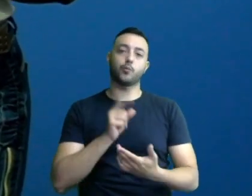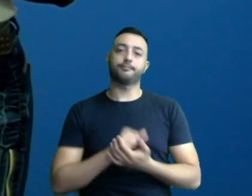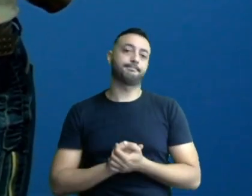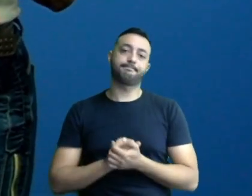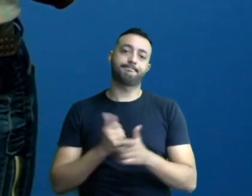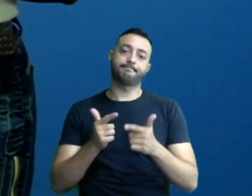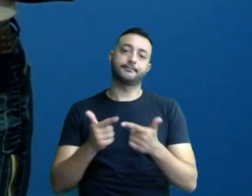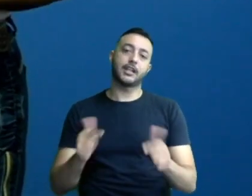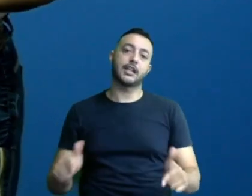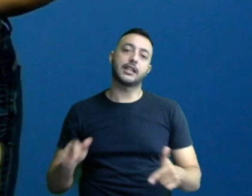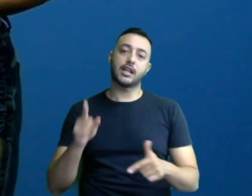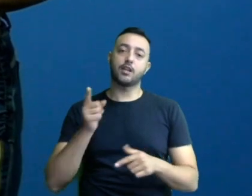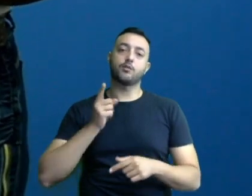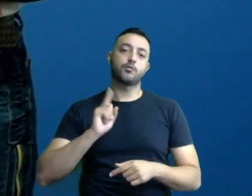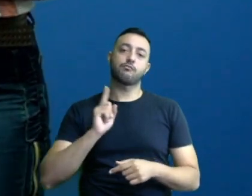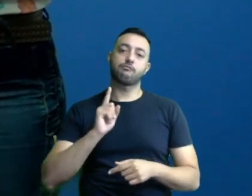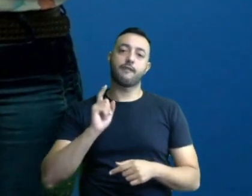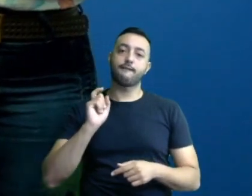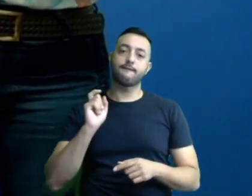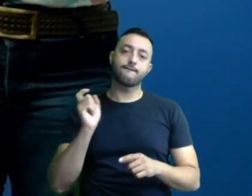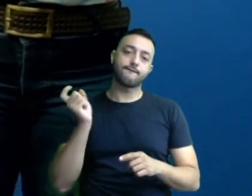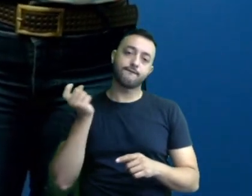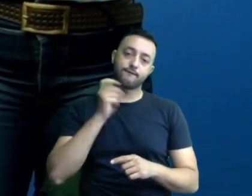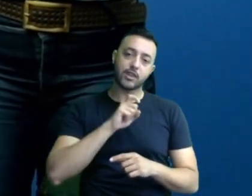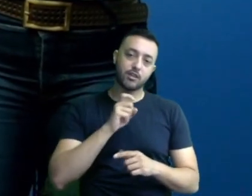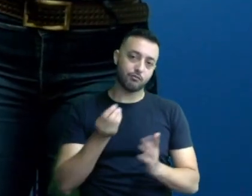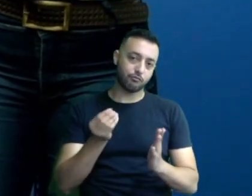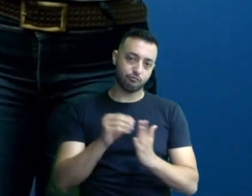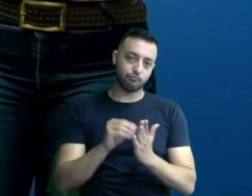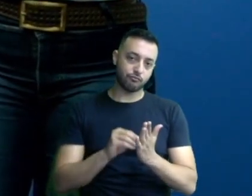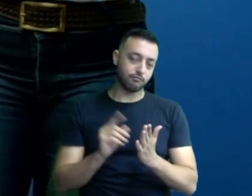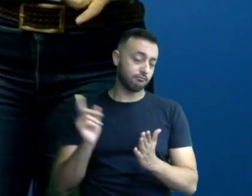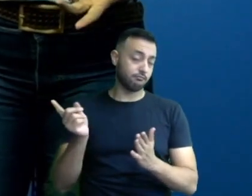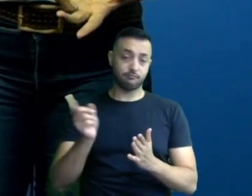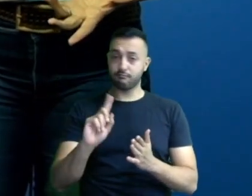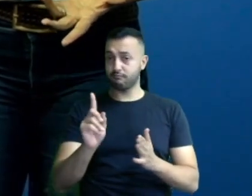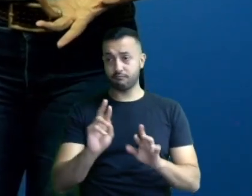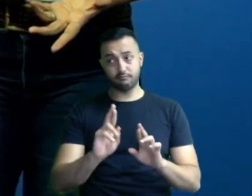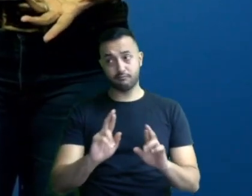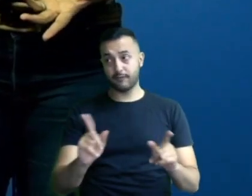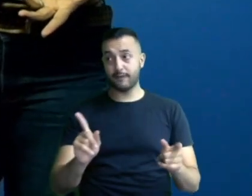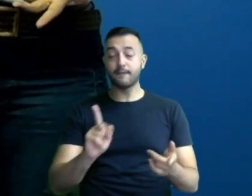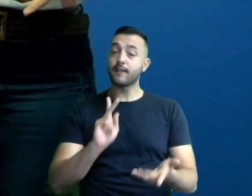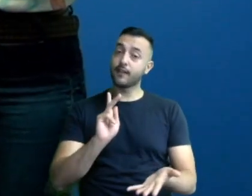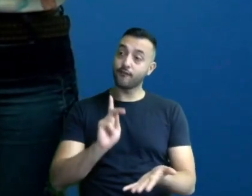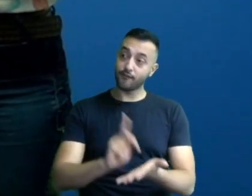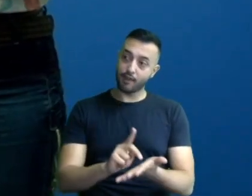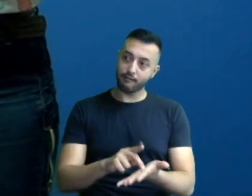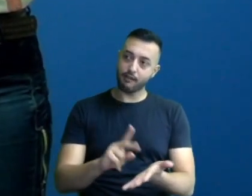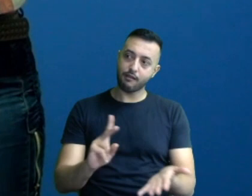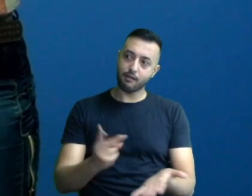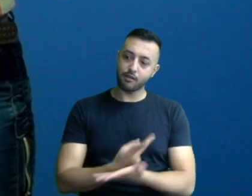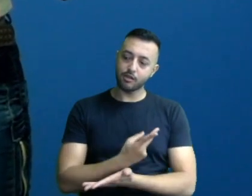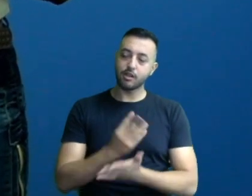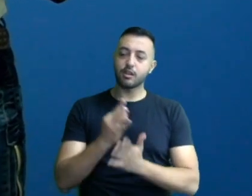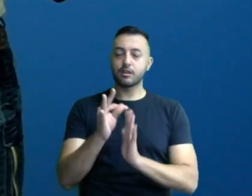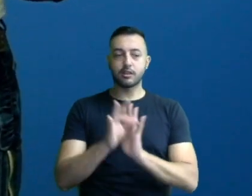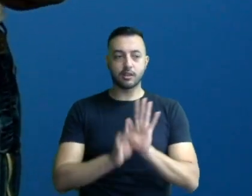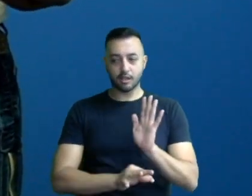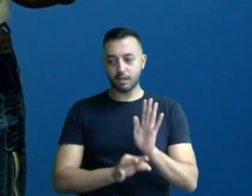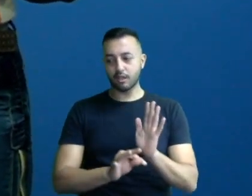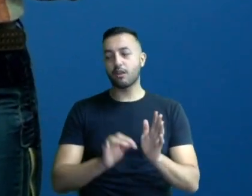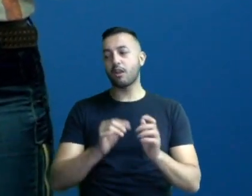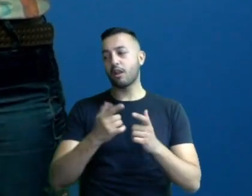texto não literário, não é um texto fictício, tá? É algo que realmente aconteceu, tá certo? É um texto